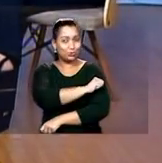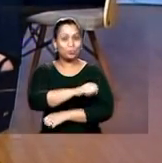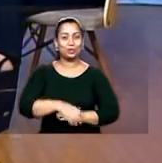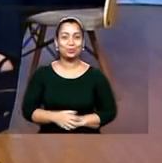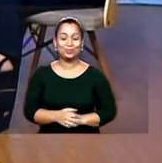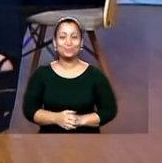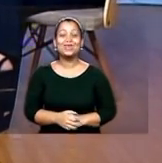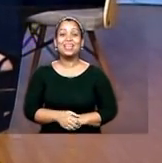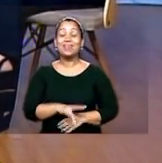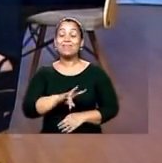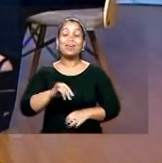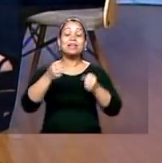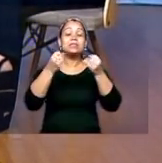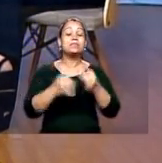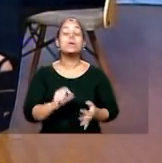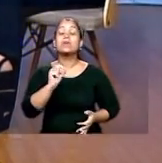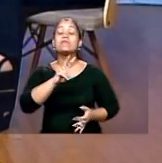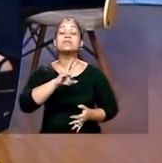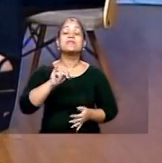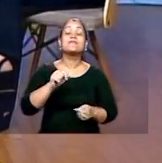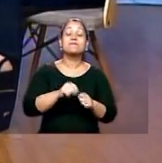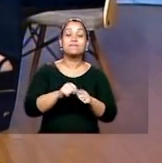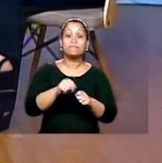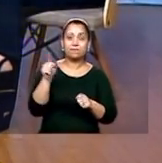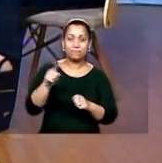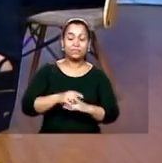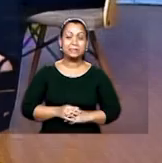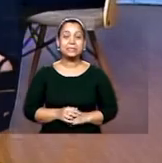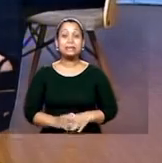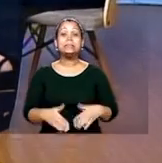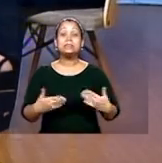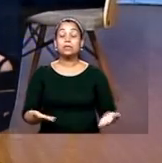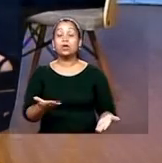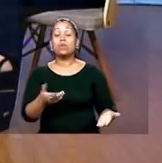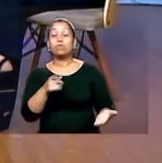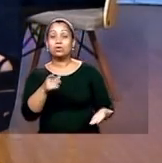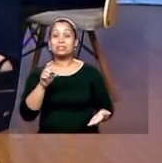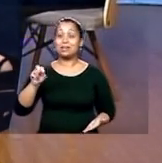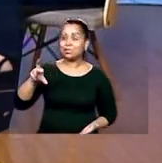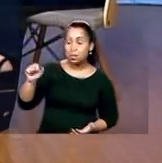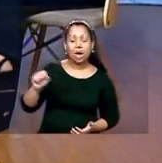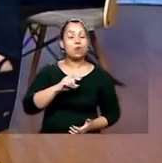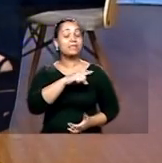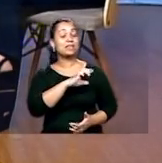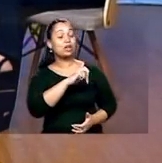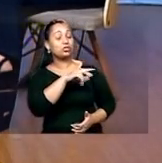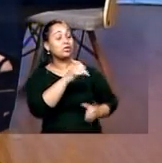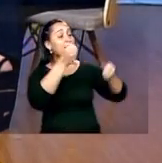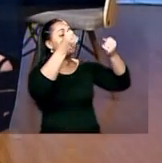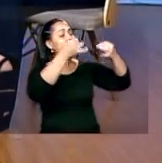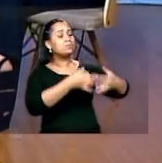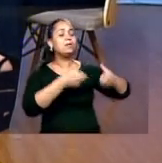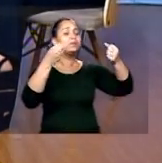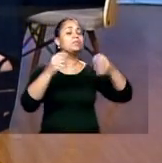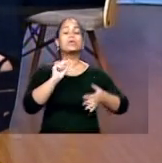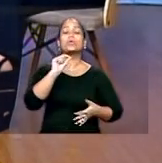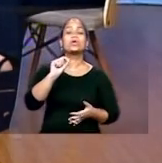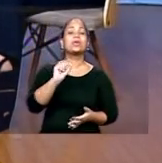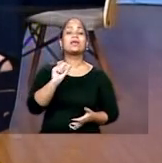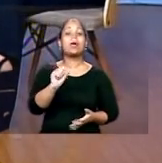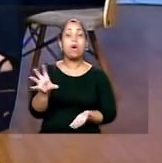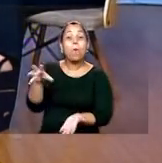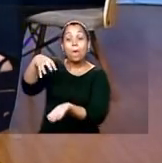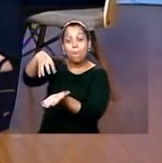Você já vai explicar para a gente o que você faz lá. Você, Sara, ou você, Claudineia, expliquem para a gente o que é o Banco